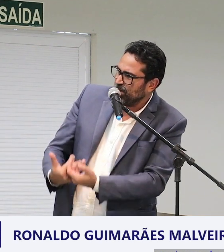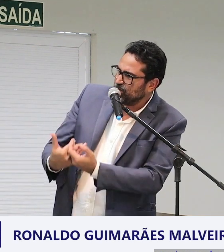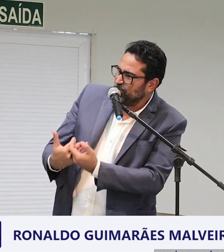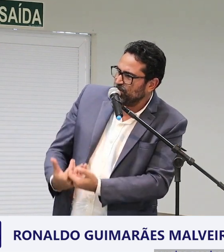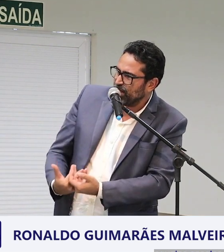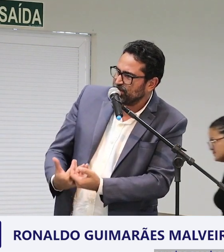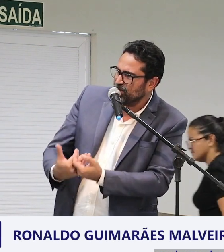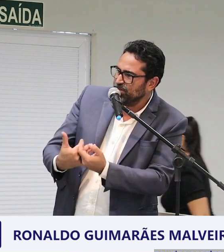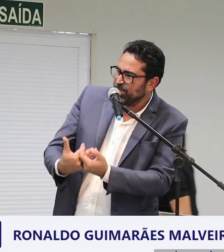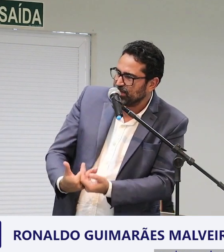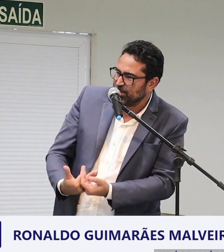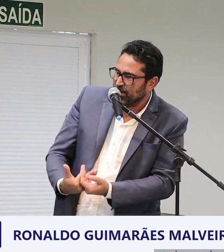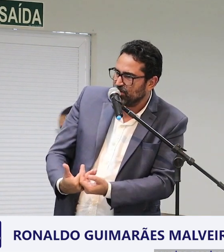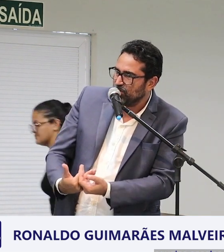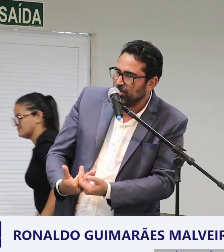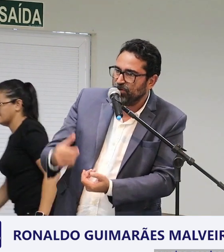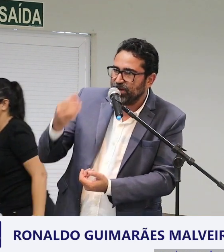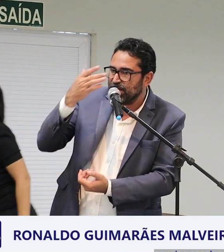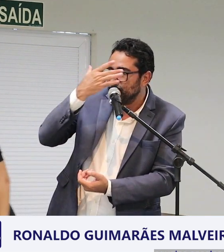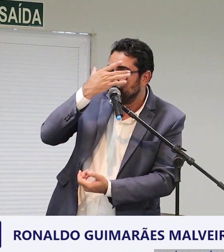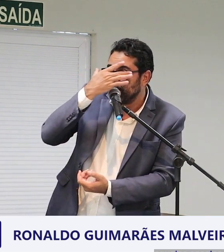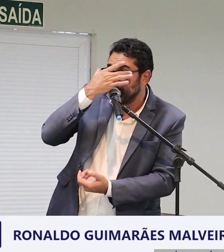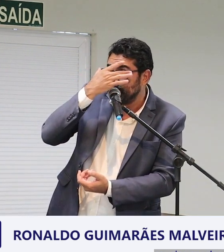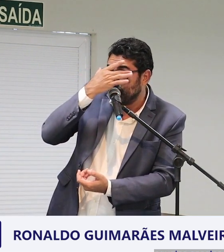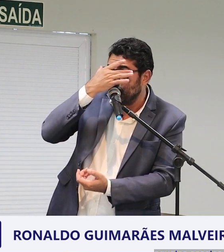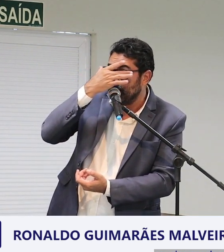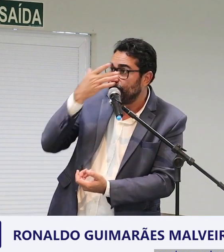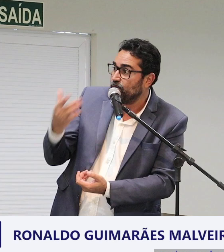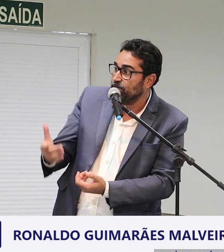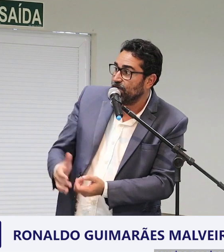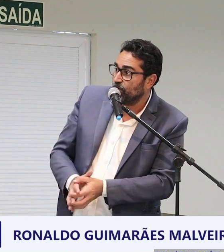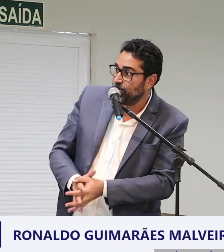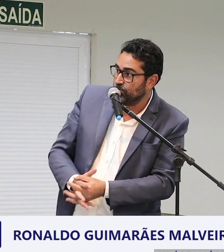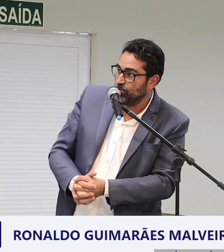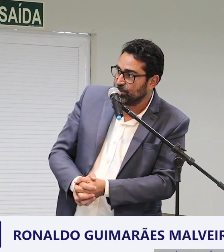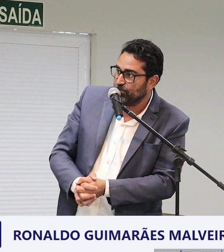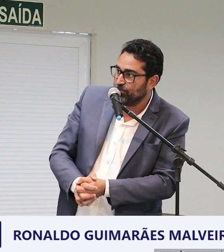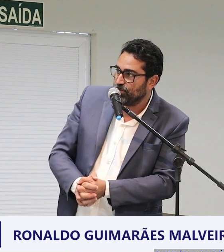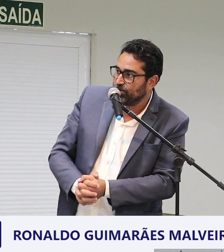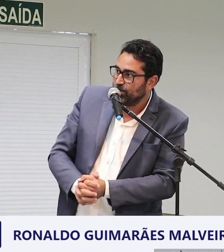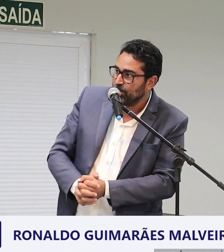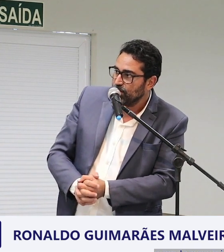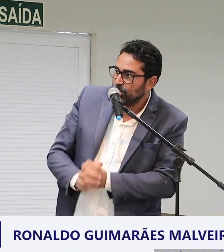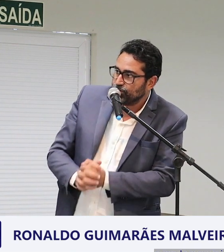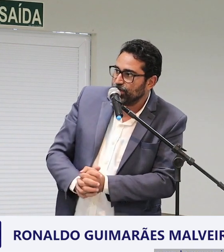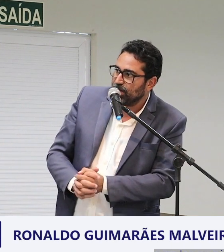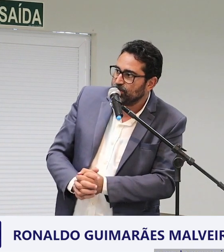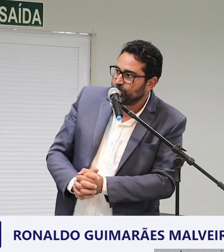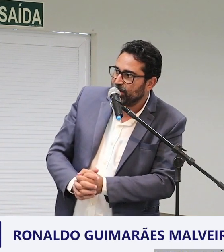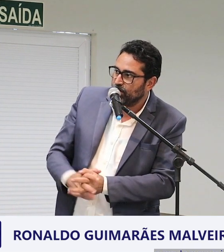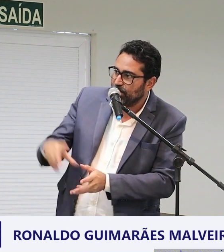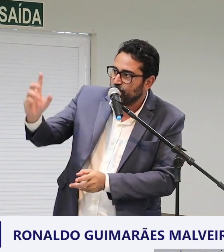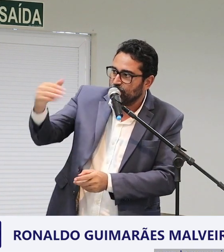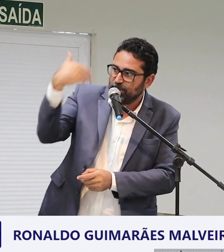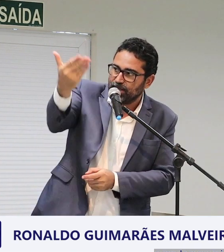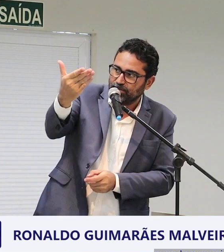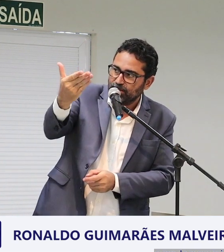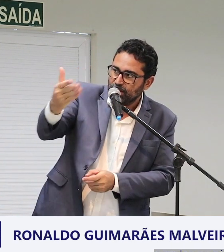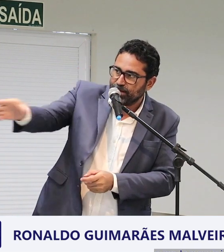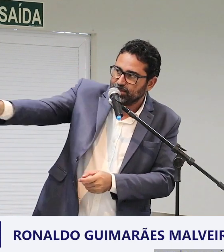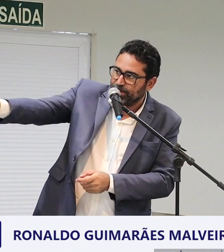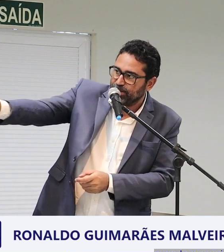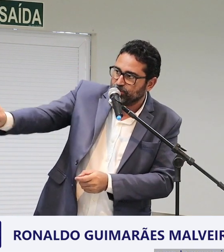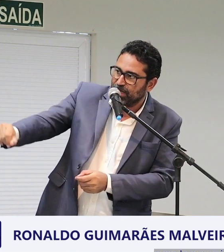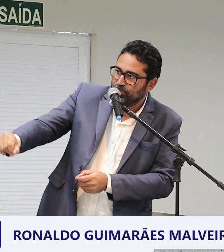quando eu assumi educação em 2017 leico veio uma equipe do Estado eles me convidaram para conhecer a obra do do CJ viu Boninho qu eu cheguei lá eu disse para ele olha aí do outro